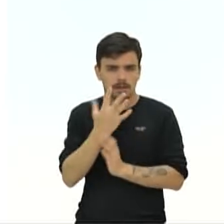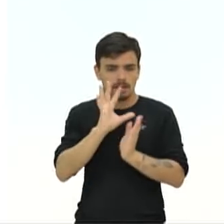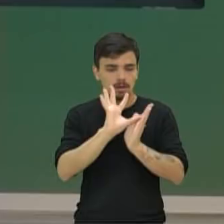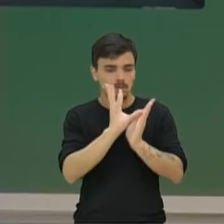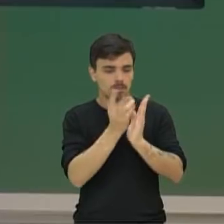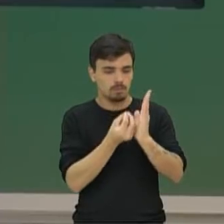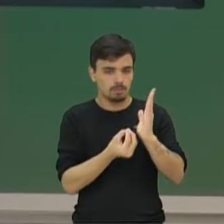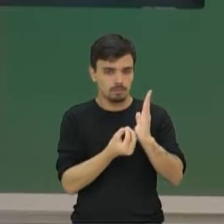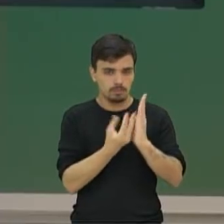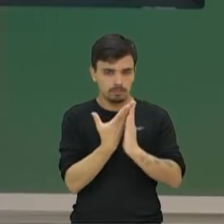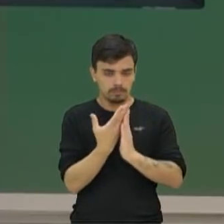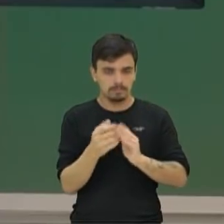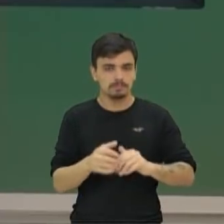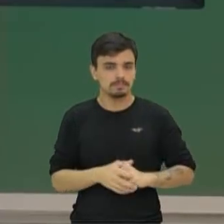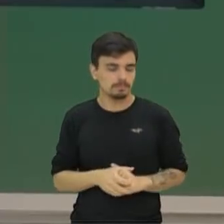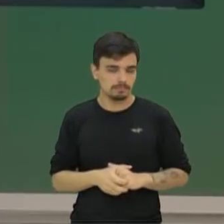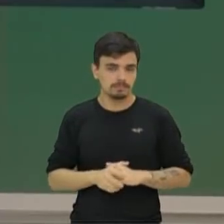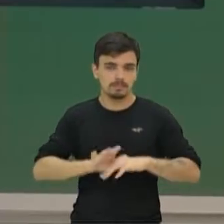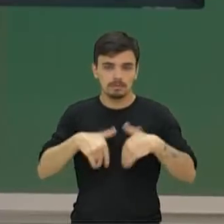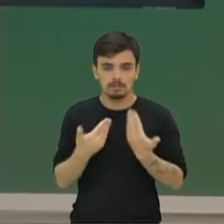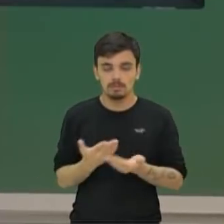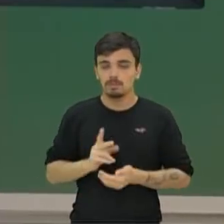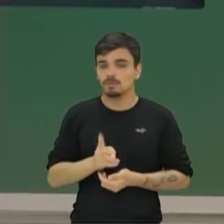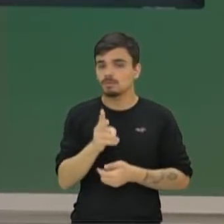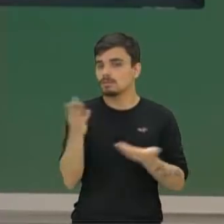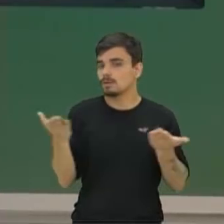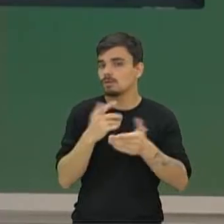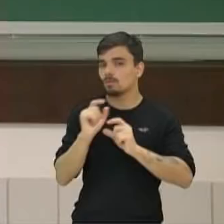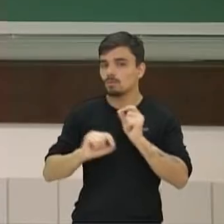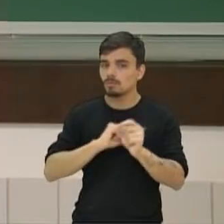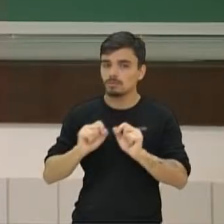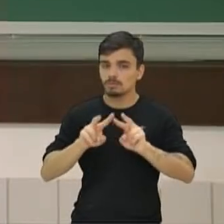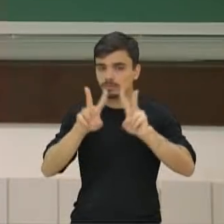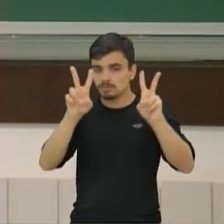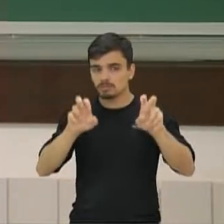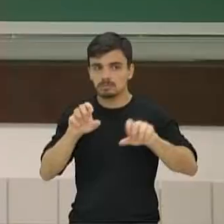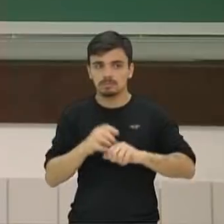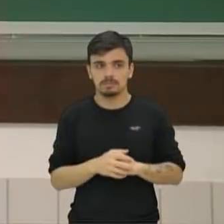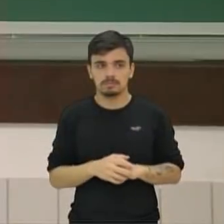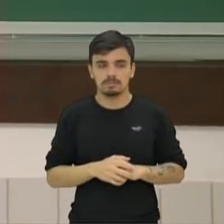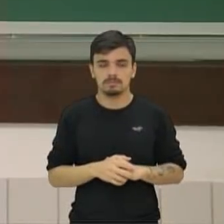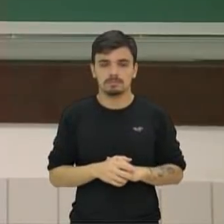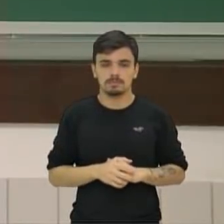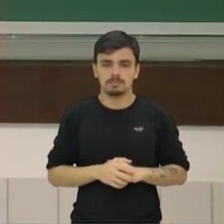das fases. Então, continuando, agora nós vamos falar sobre o nosso